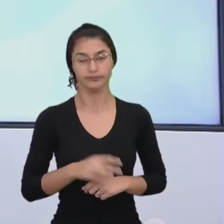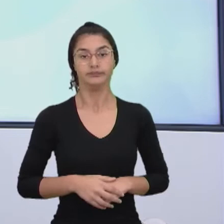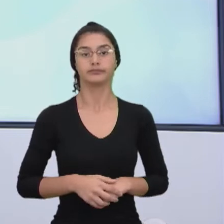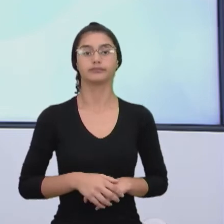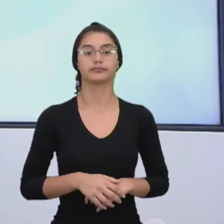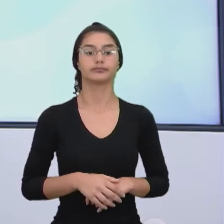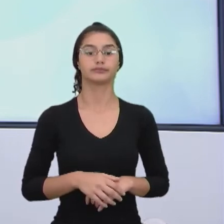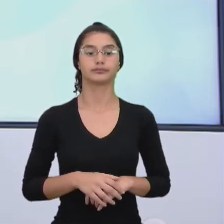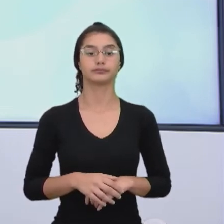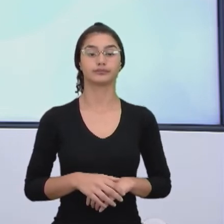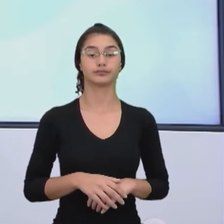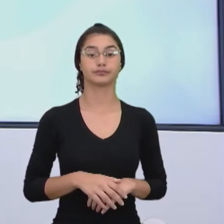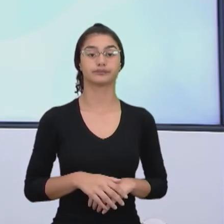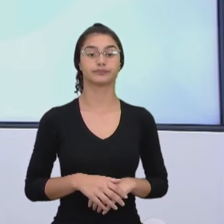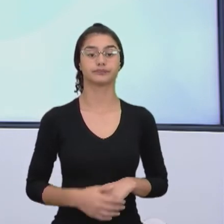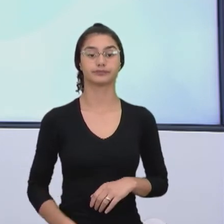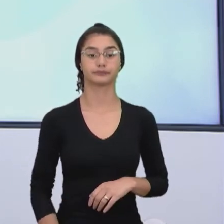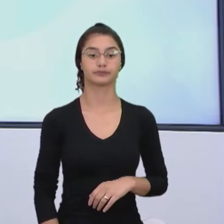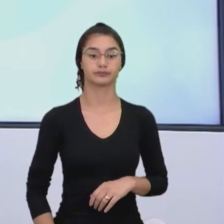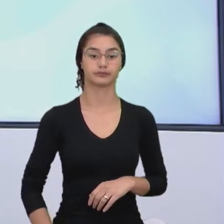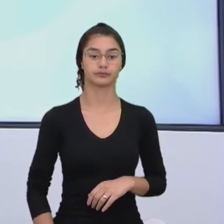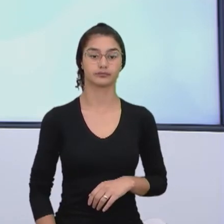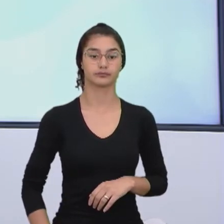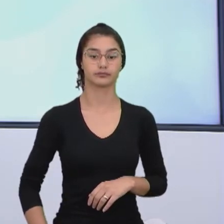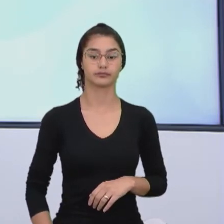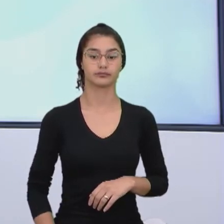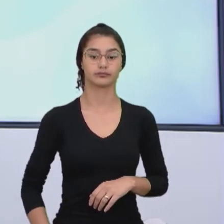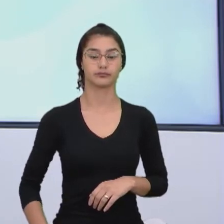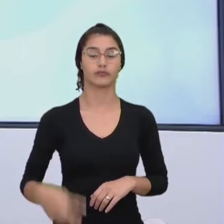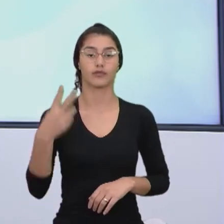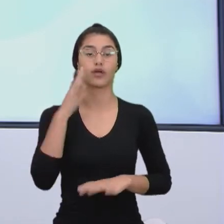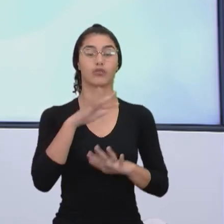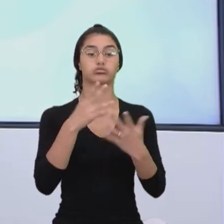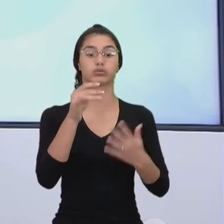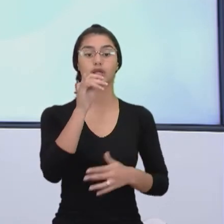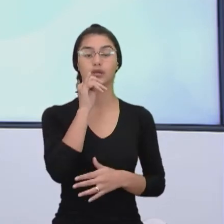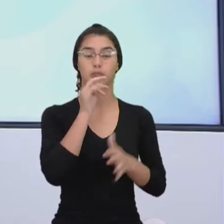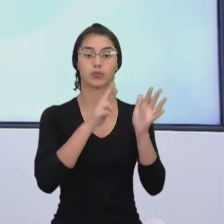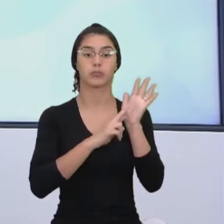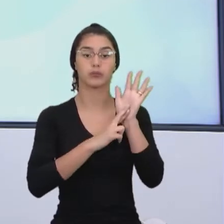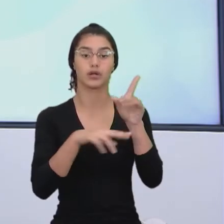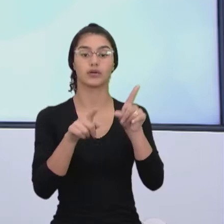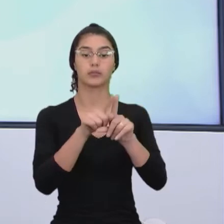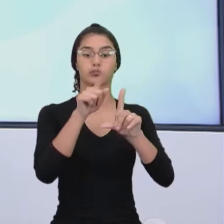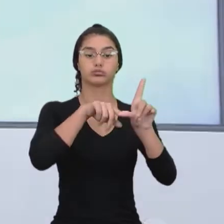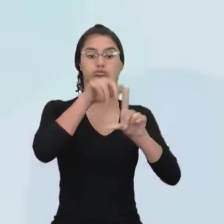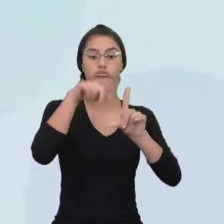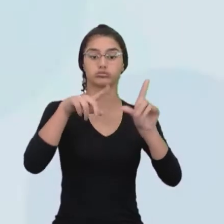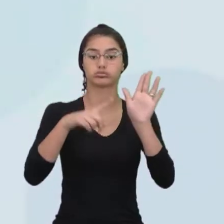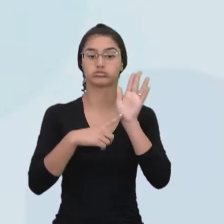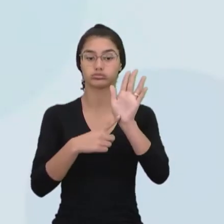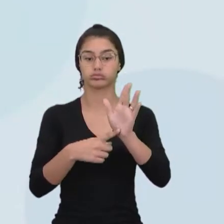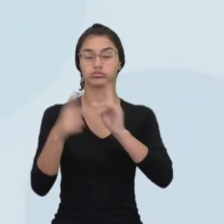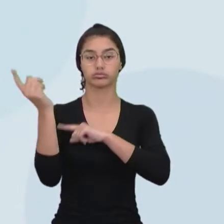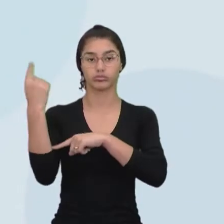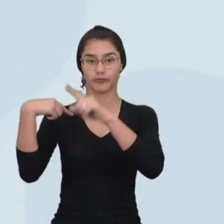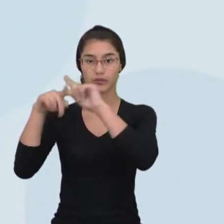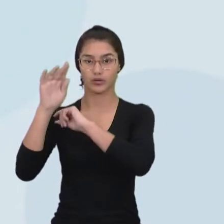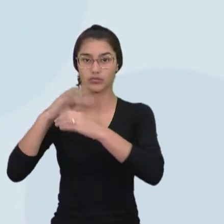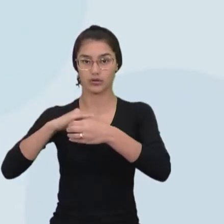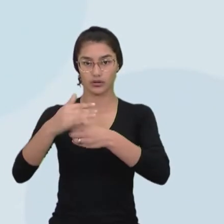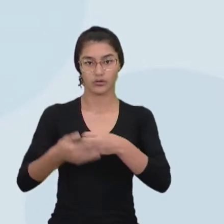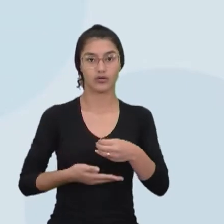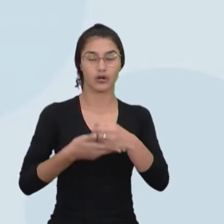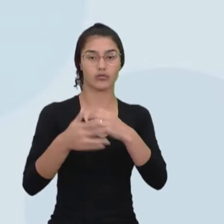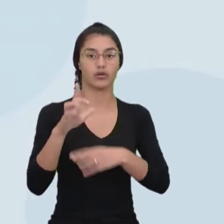Bom, agora nós vamos começar a ver algumas dimensões e alguns exemplos que aparecem aí nos indicadores de desenvolvimento